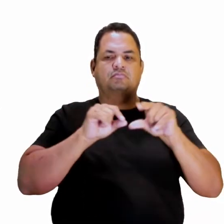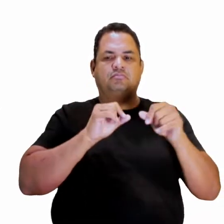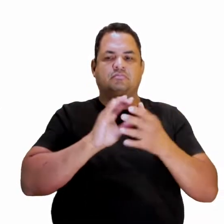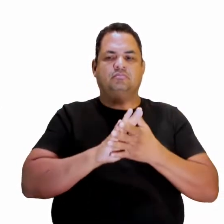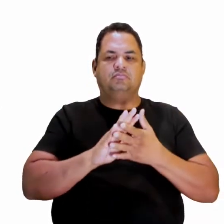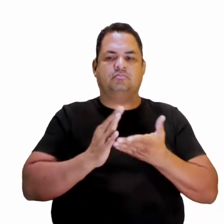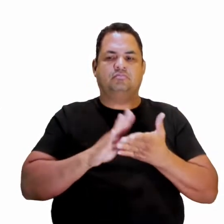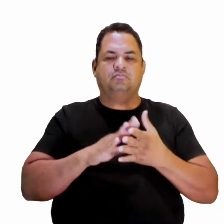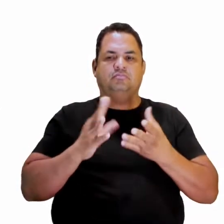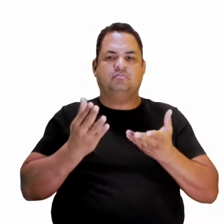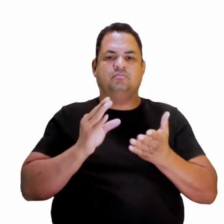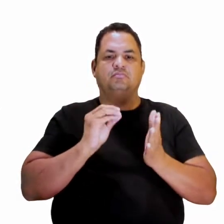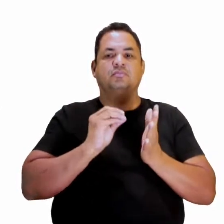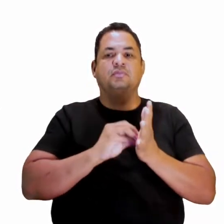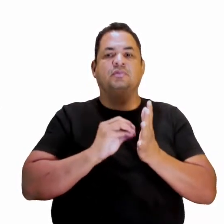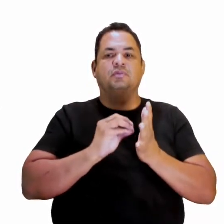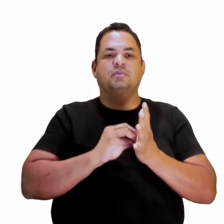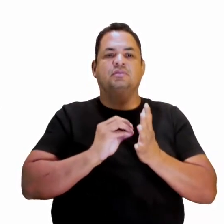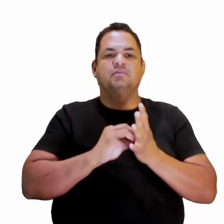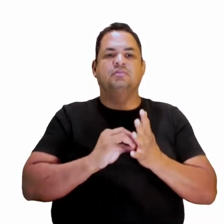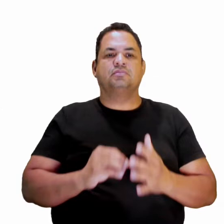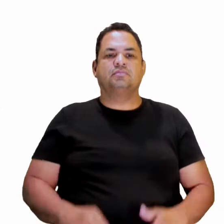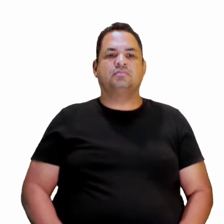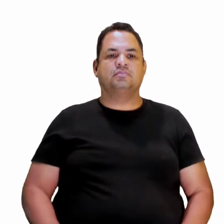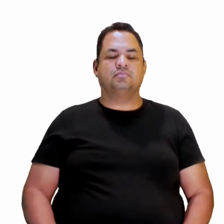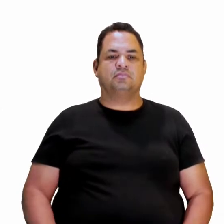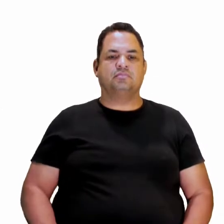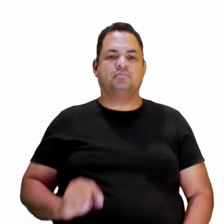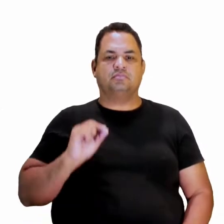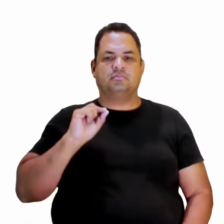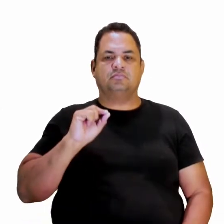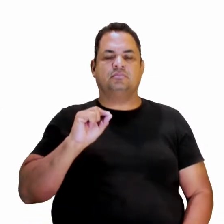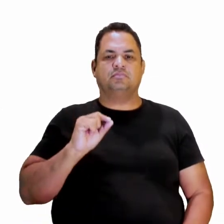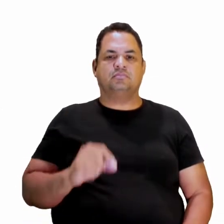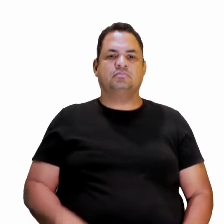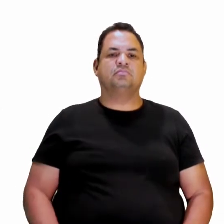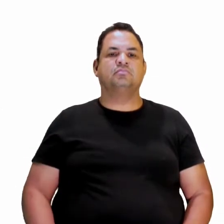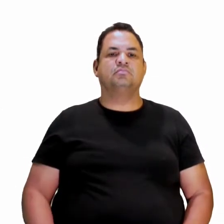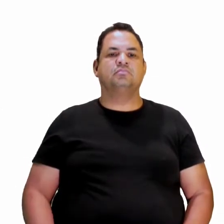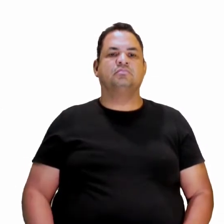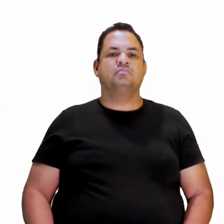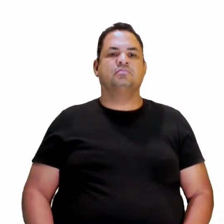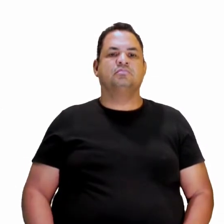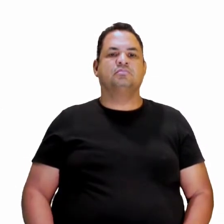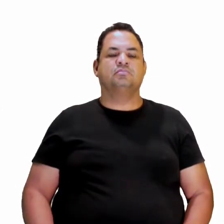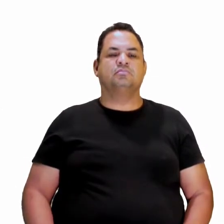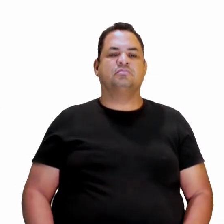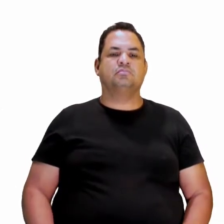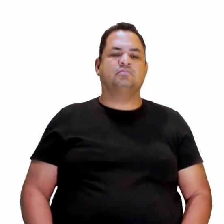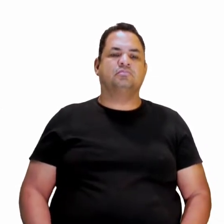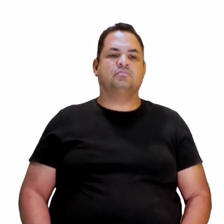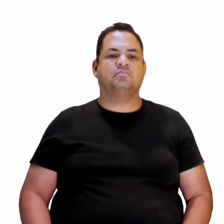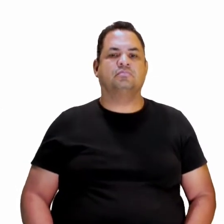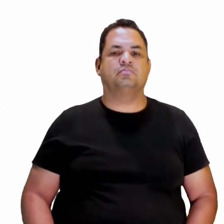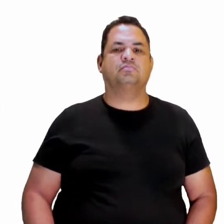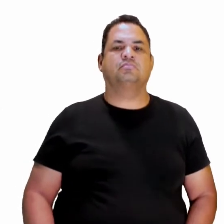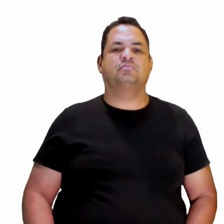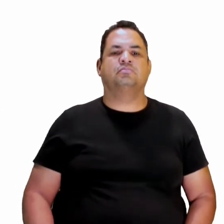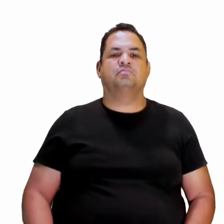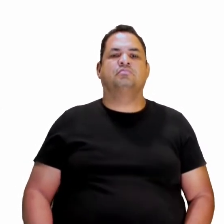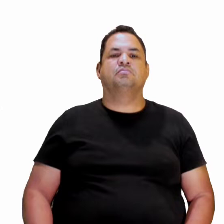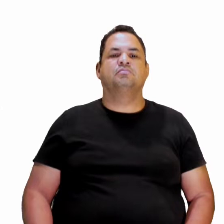para completar, to complete, o que? Statements about them. Ou seja,